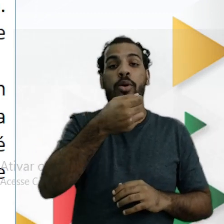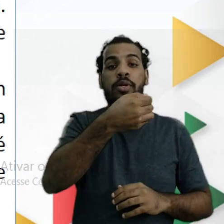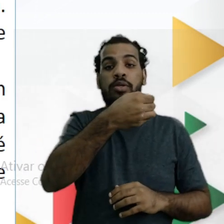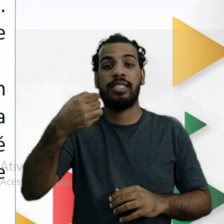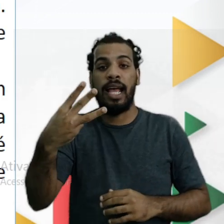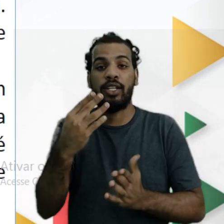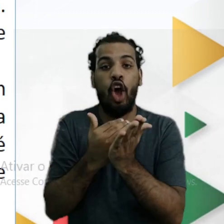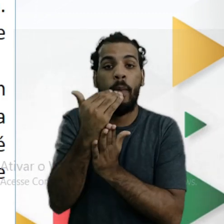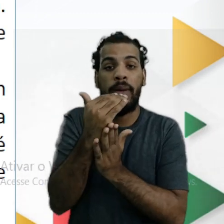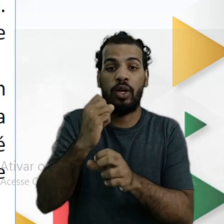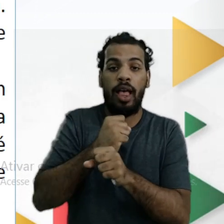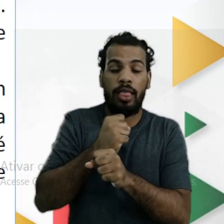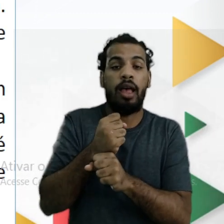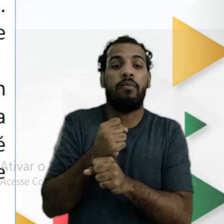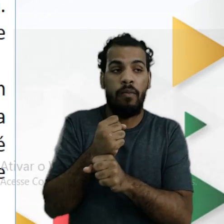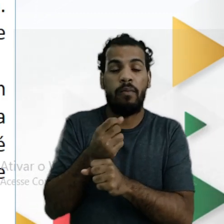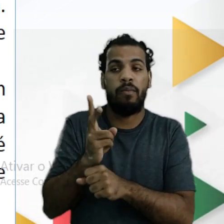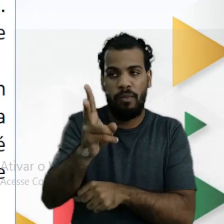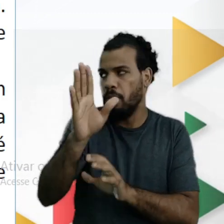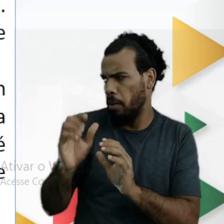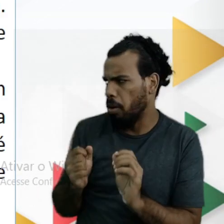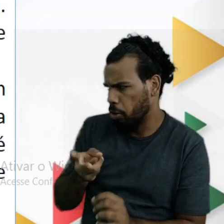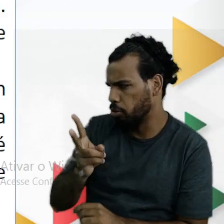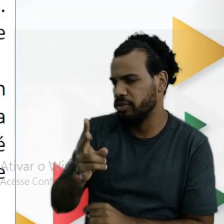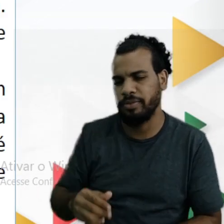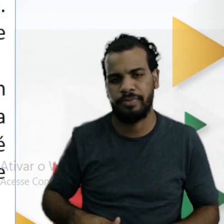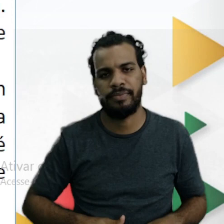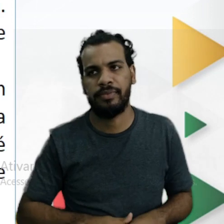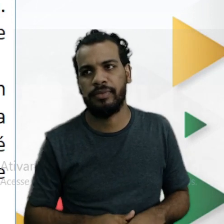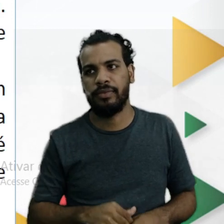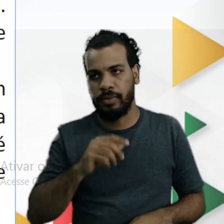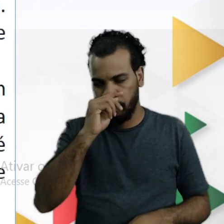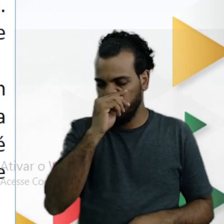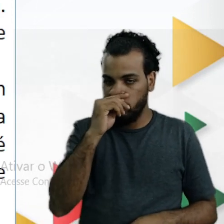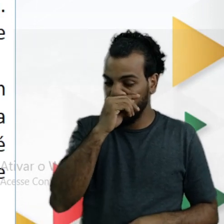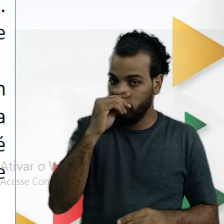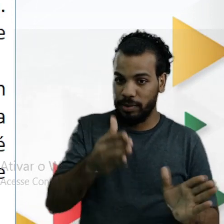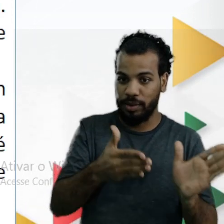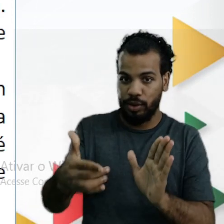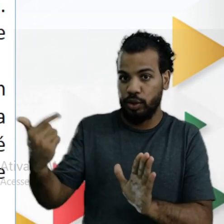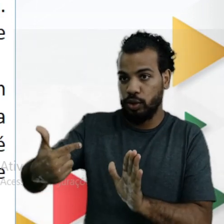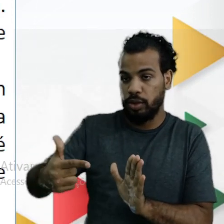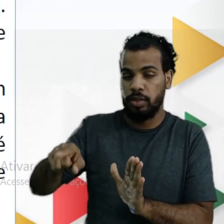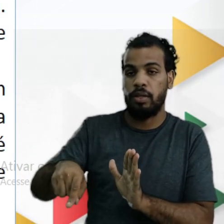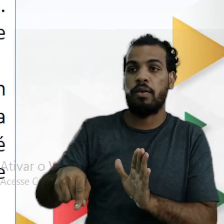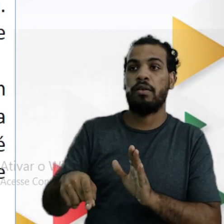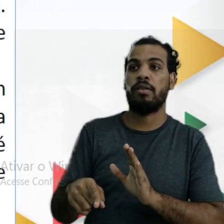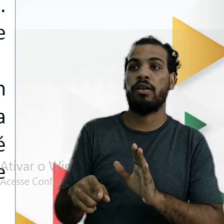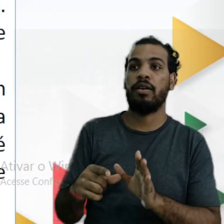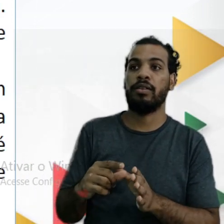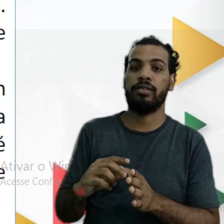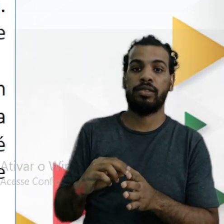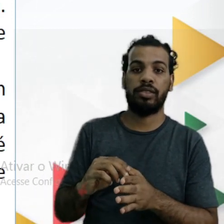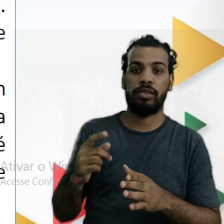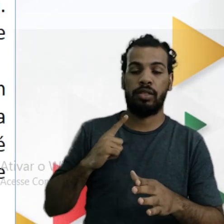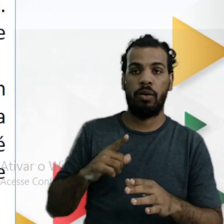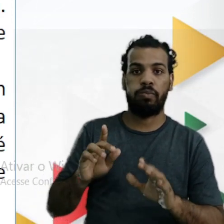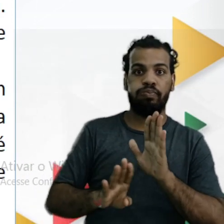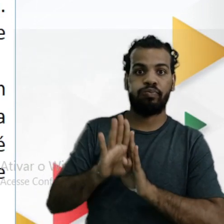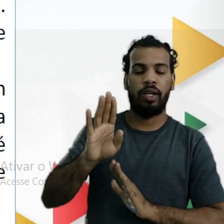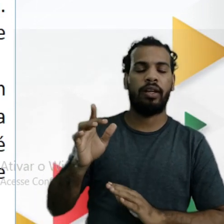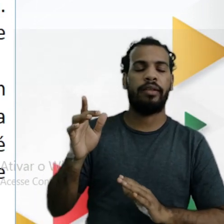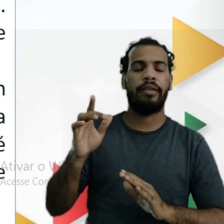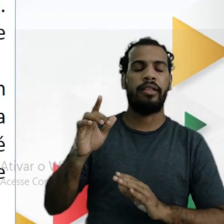2003. Pode continuar, professor. E no segundo tópico temos aqui as informações. E o Cordado Foi Cantado ganha projeção internacional,